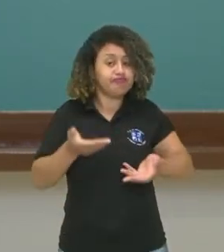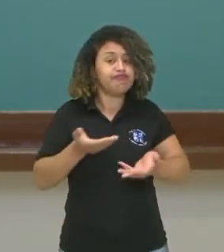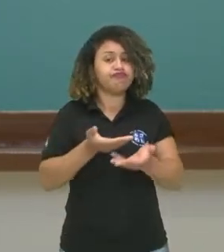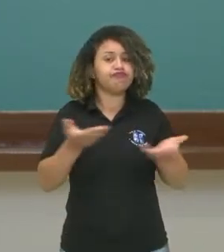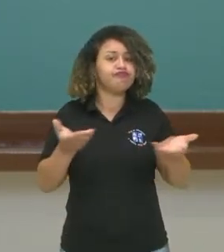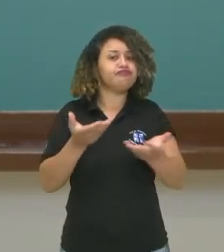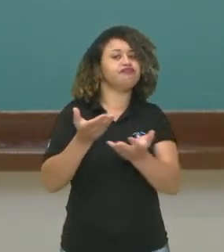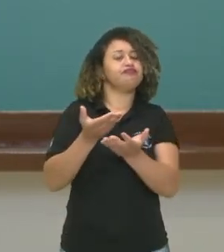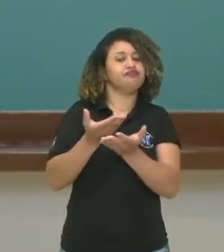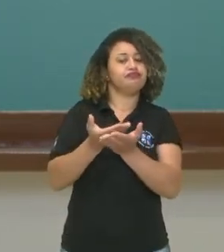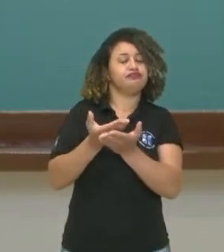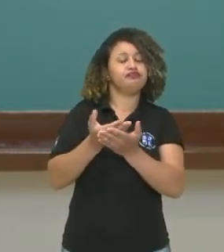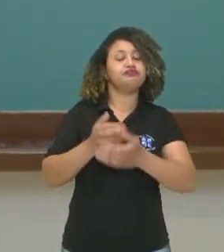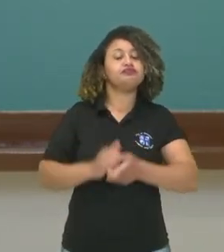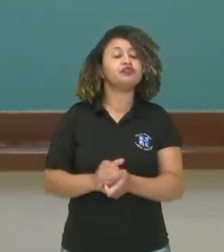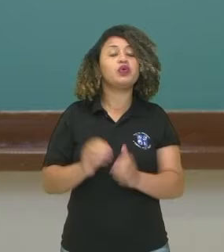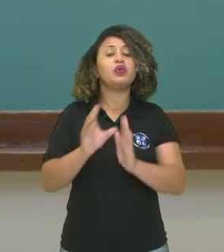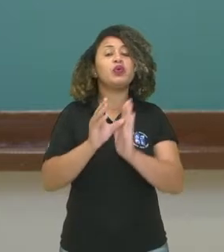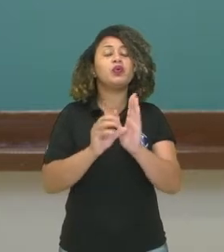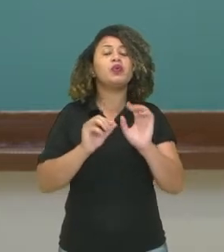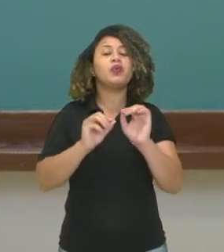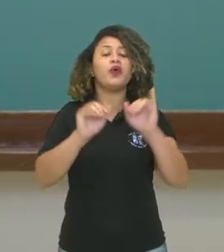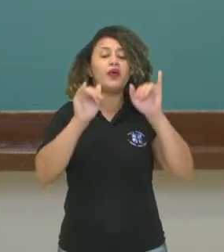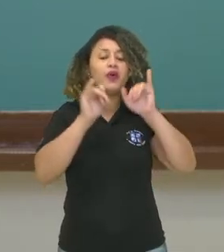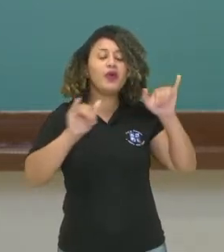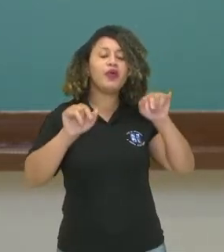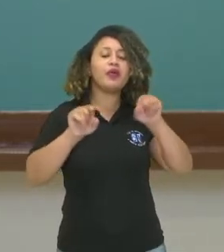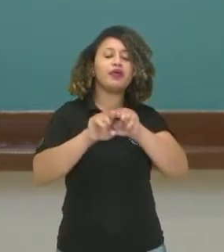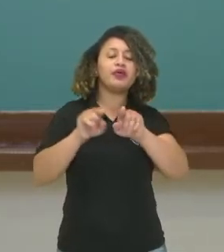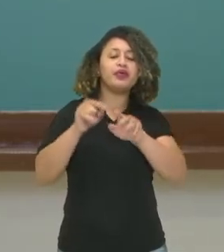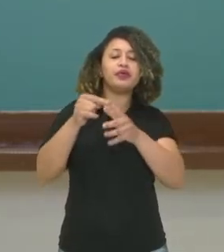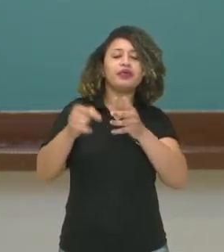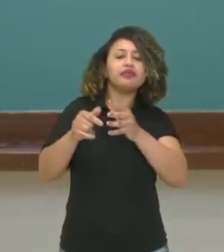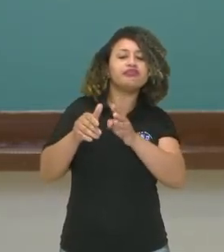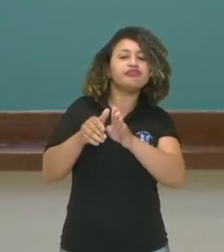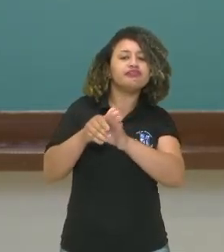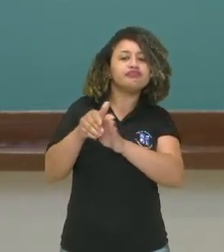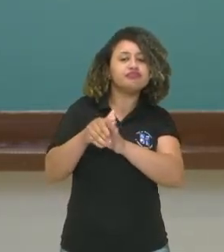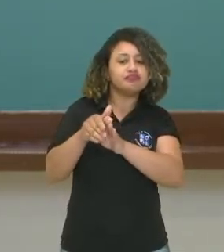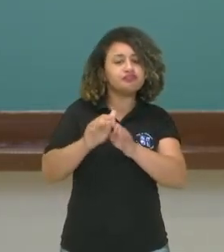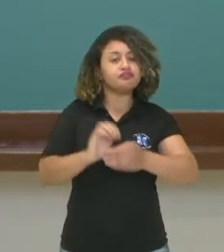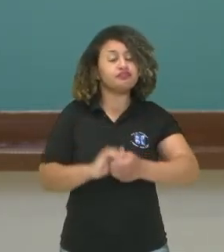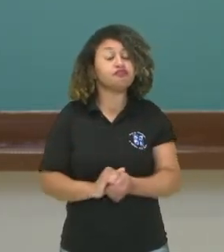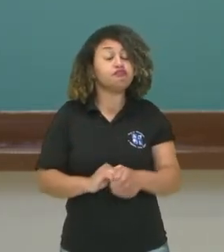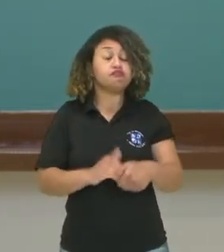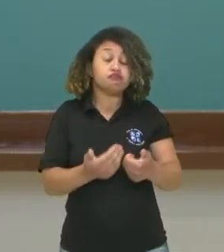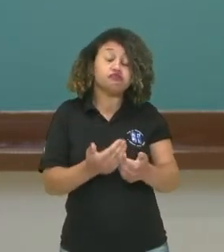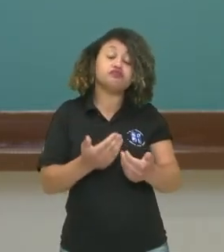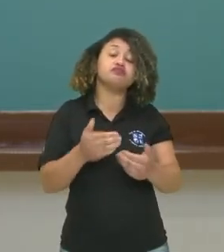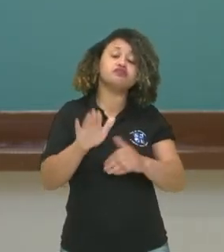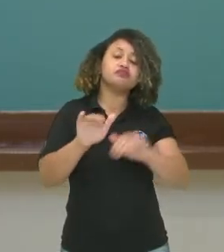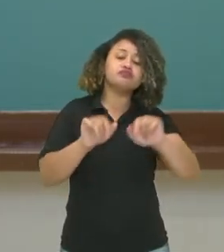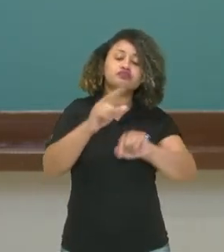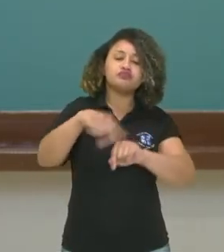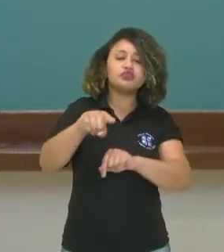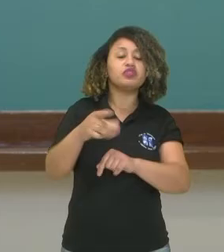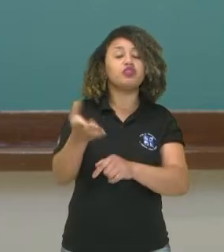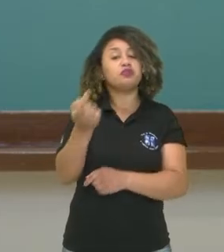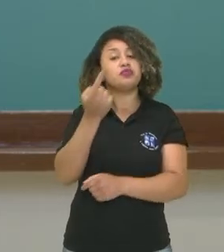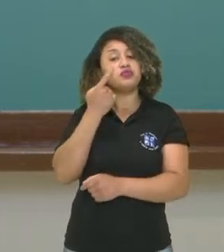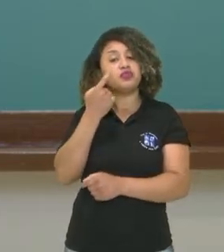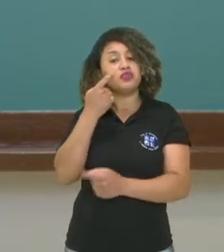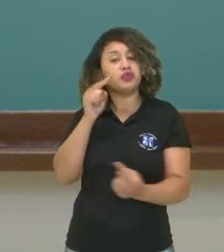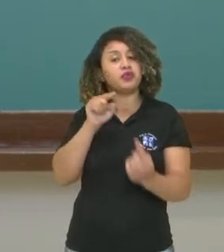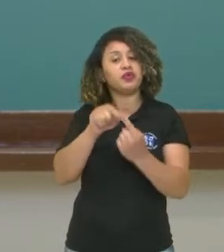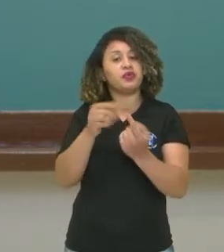bem-vindo. O nosso conteúdo é notícia e guia. E para isso, convido você a acompanhar os objetivos da